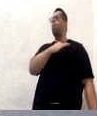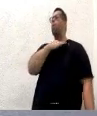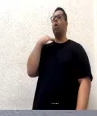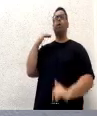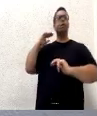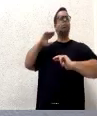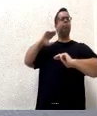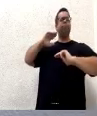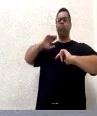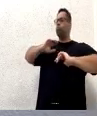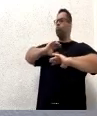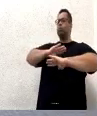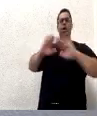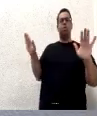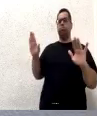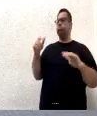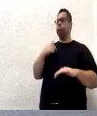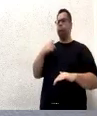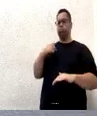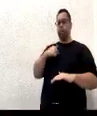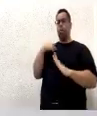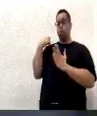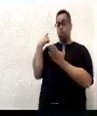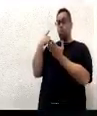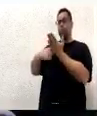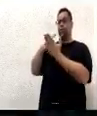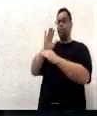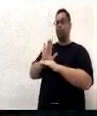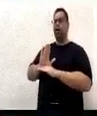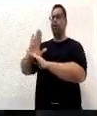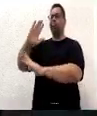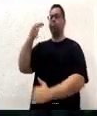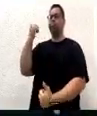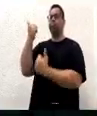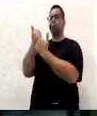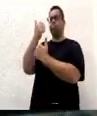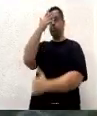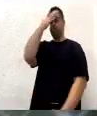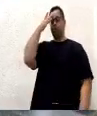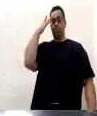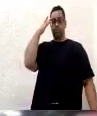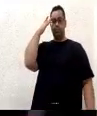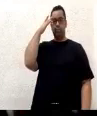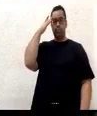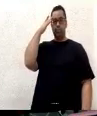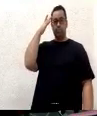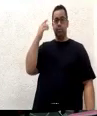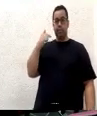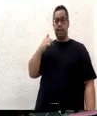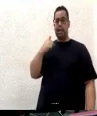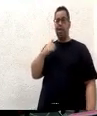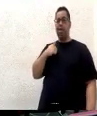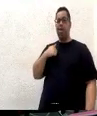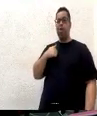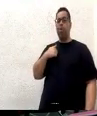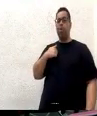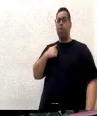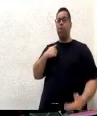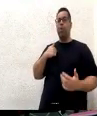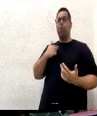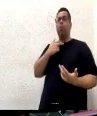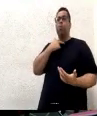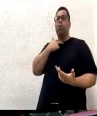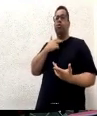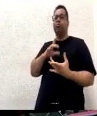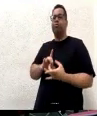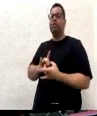que esse é o maior compromisso que a gente tem que ter, né? É firmar esse pacto entre os profissionais, entre a população, e não deixar ninguém morrer. Eu acho que é